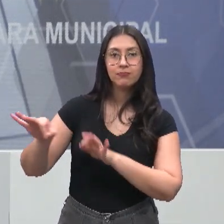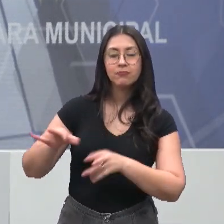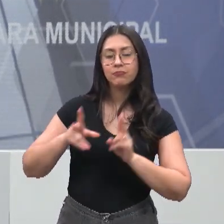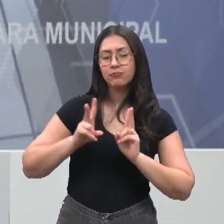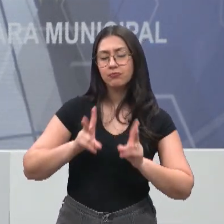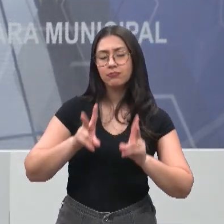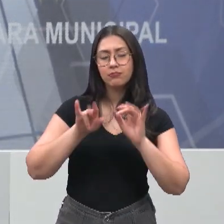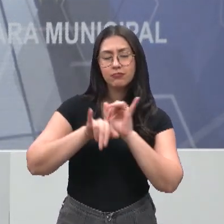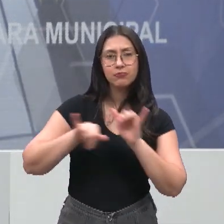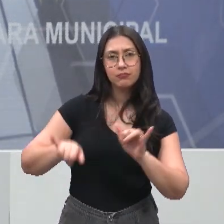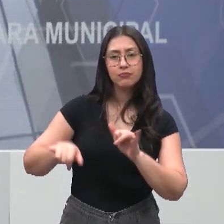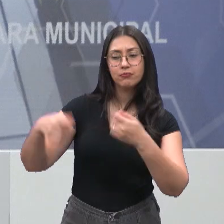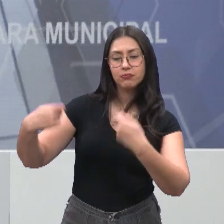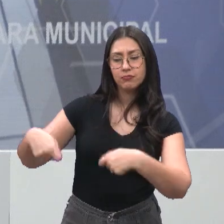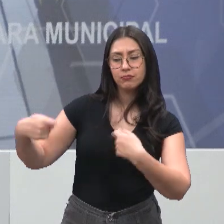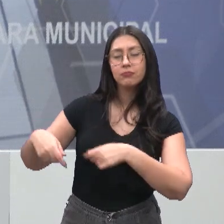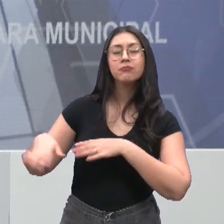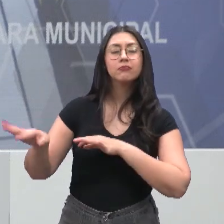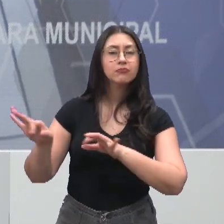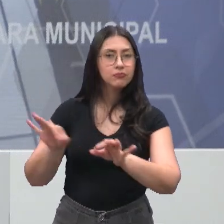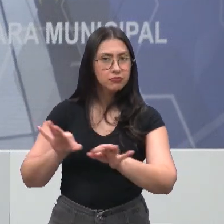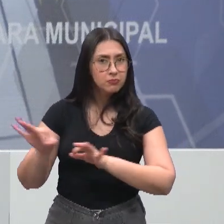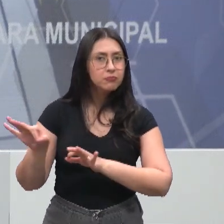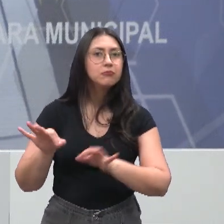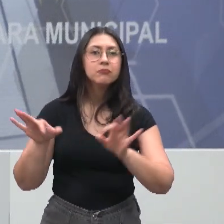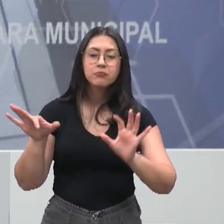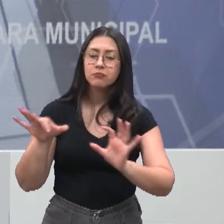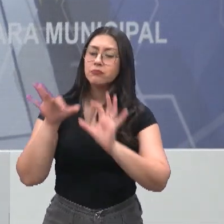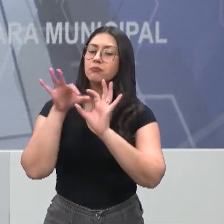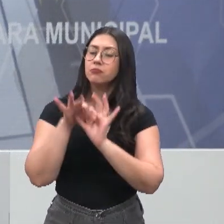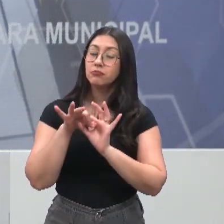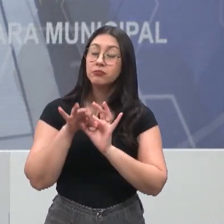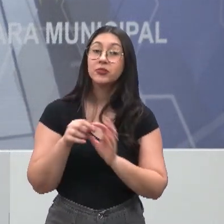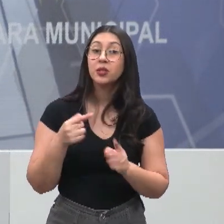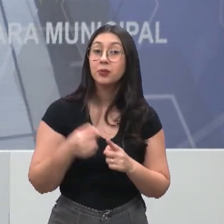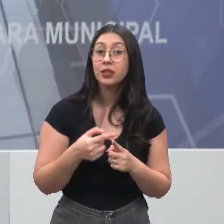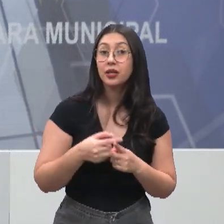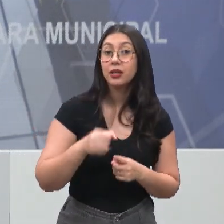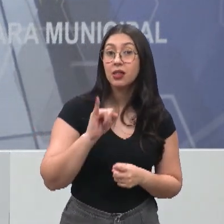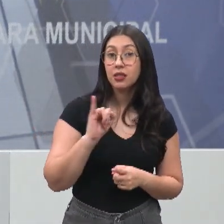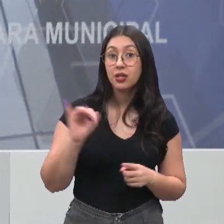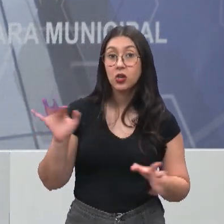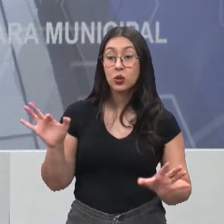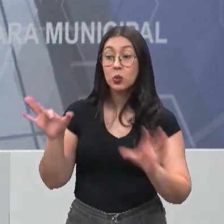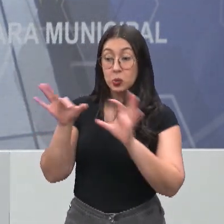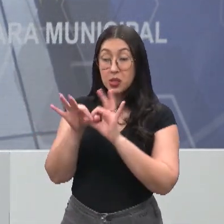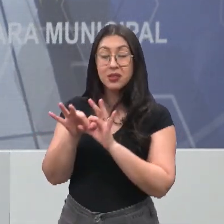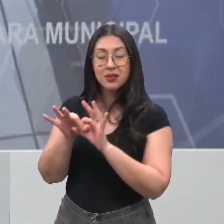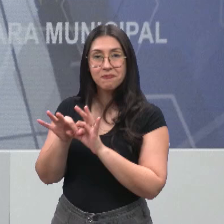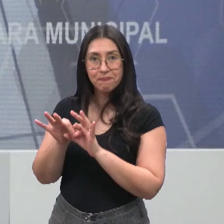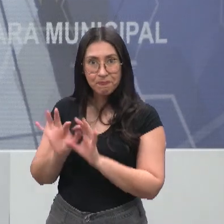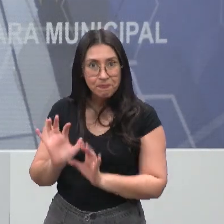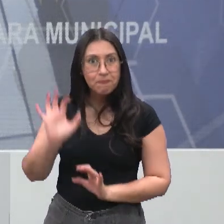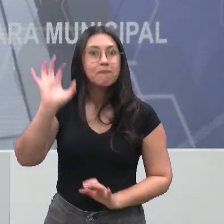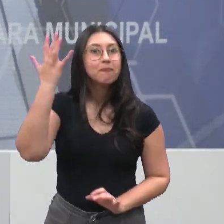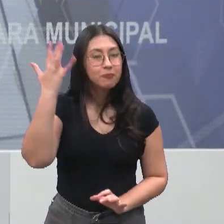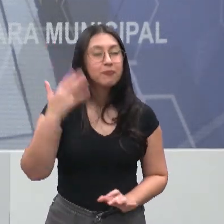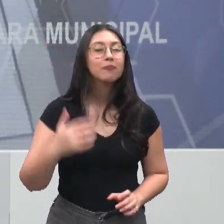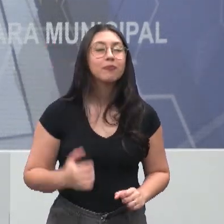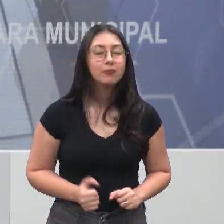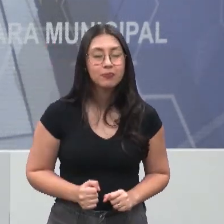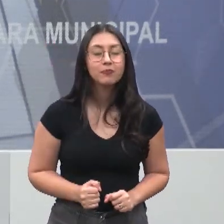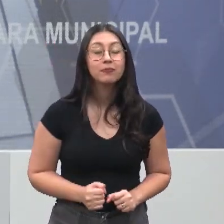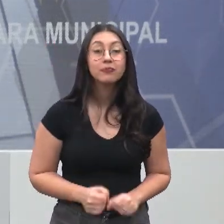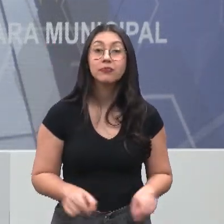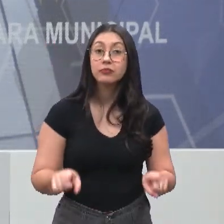eles que eles têm que se organizar, têm que se unir mais, porque quando a gente se une, as coisas acontecem, né? E